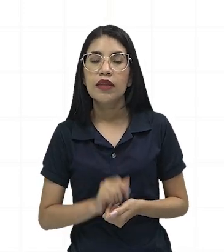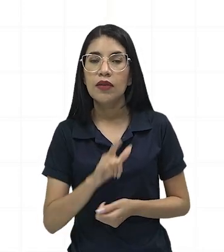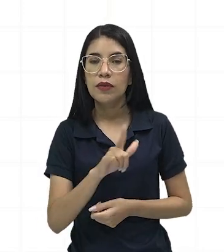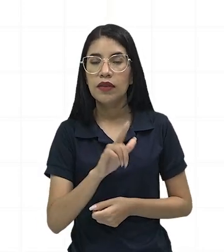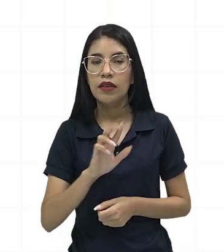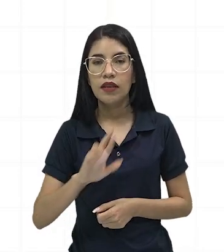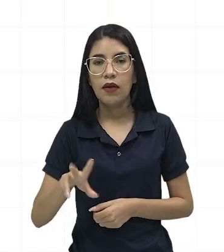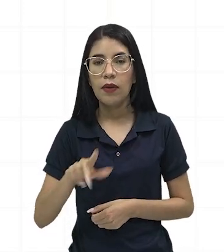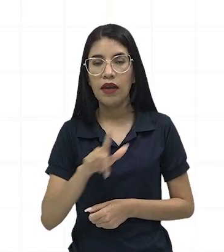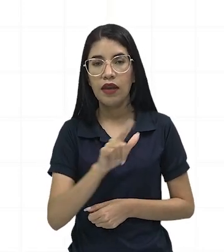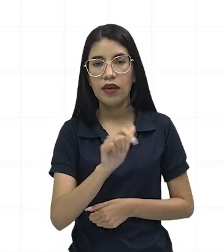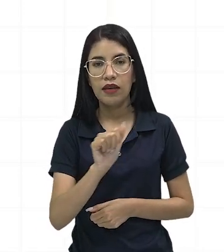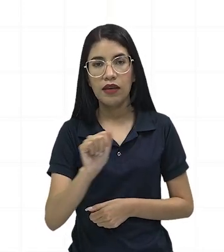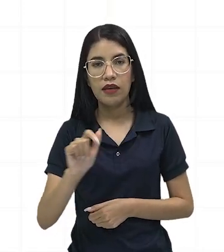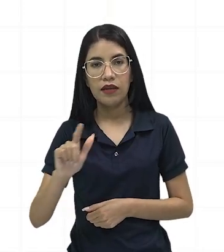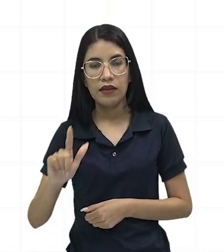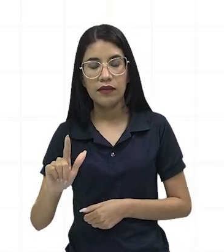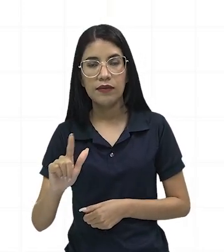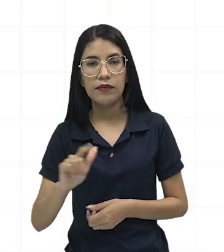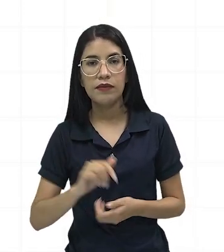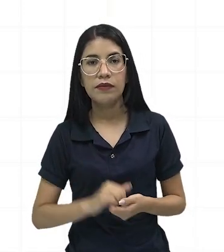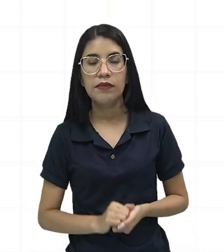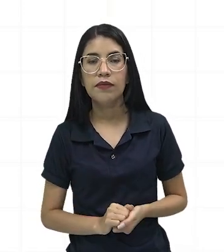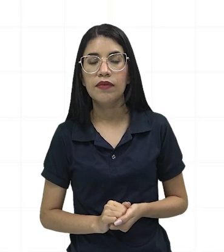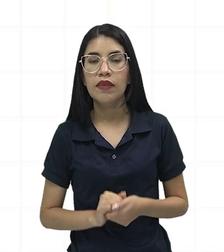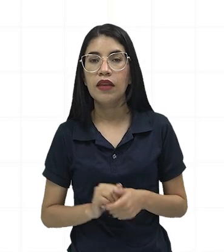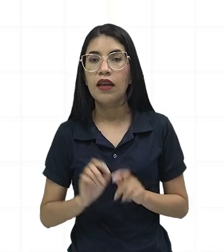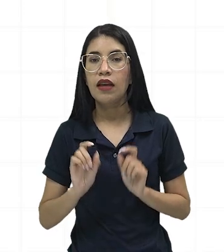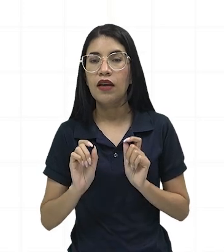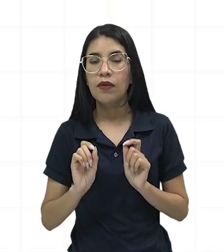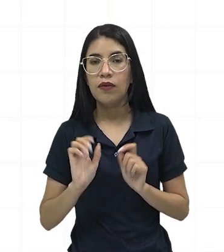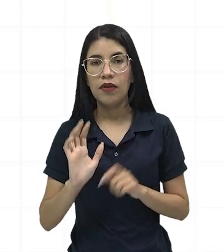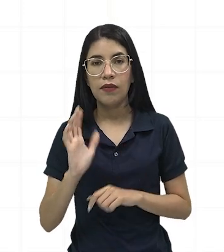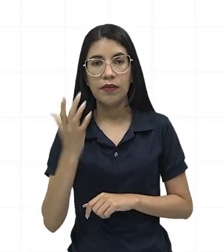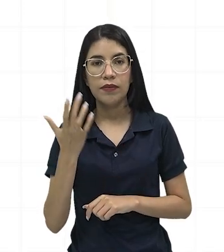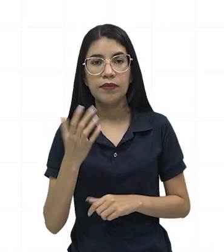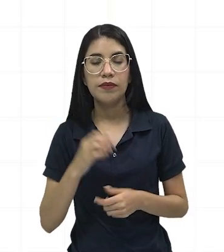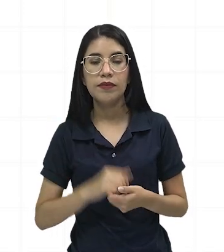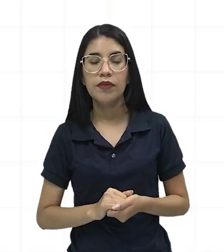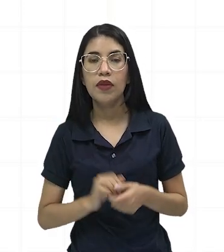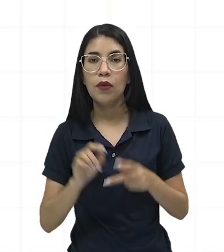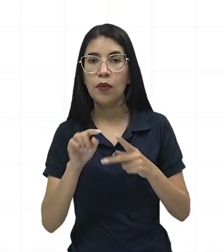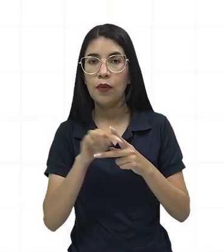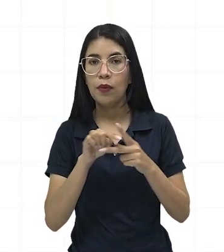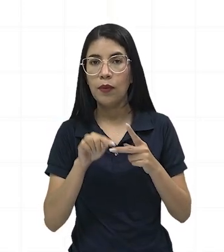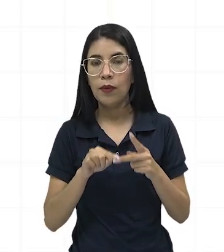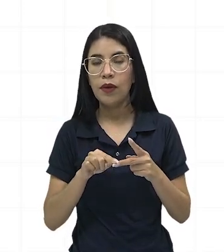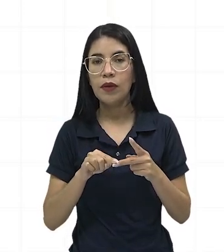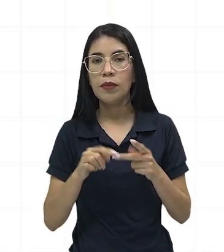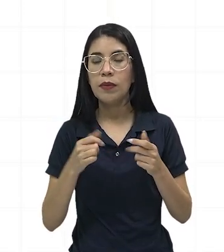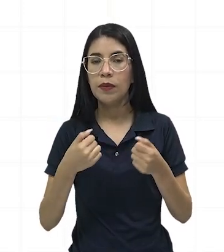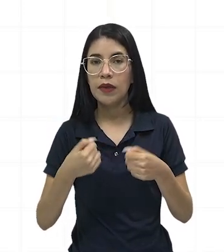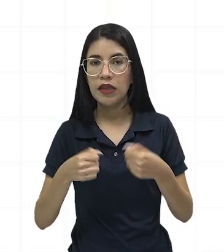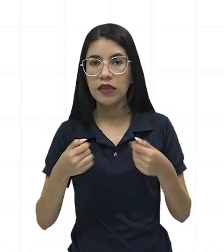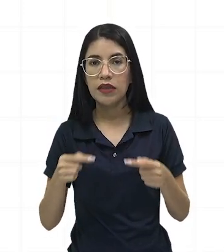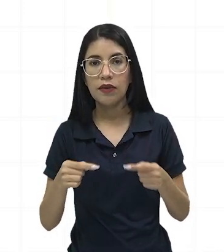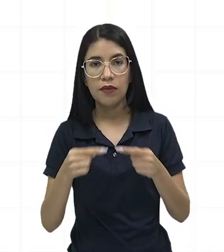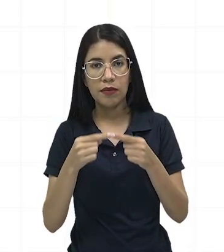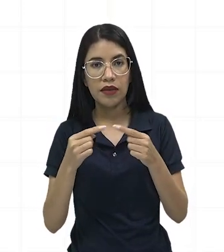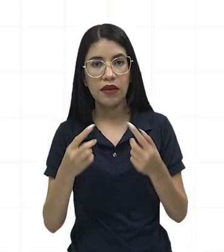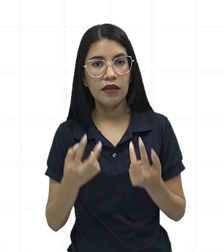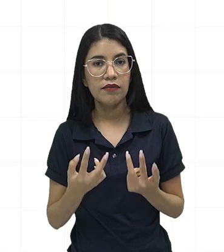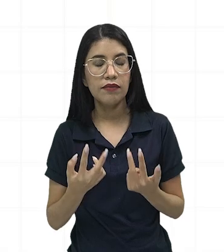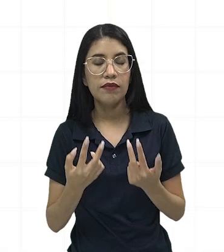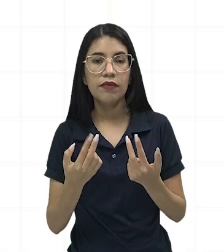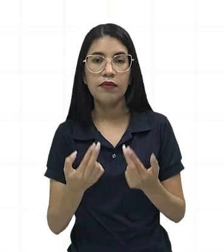caso lado, ângulo, lado, tá? Porque o que acontece? Esse ângulo aqui precisa ser congruente a